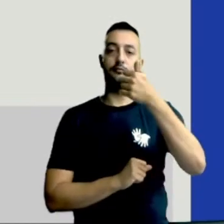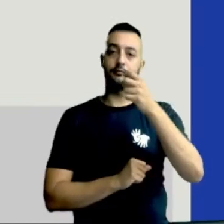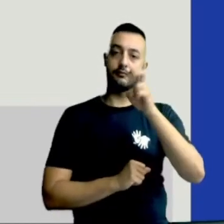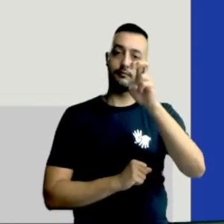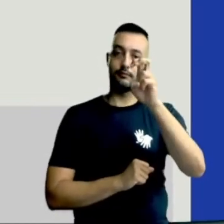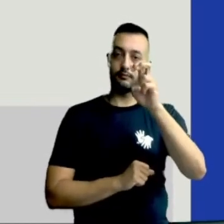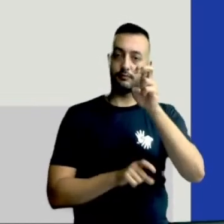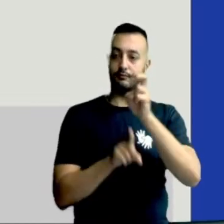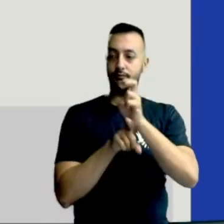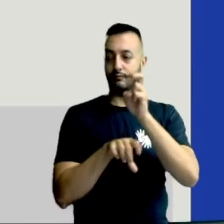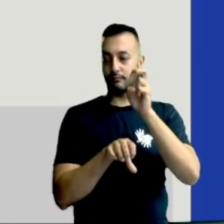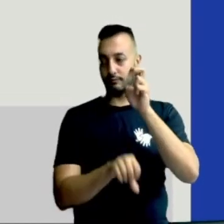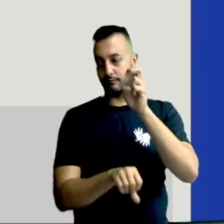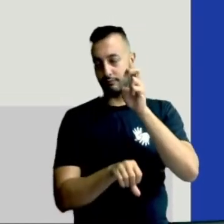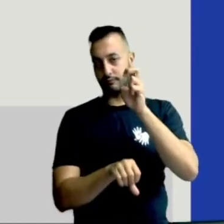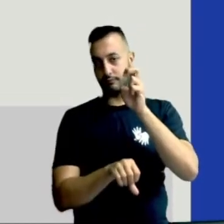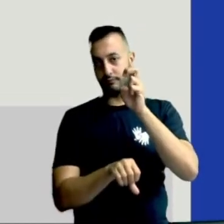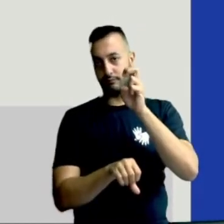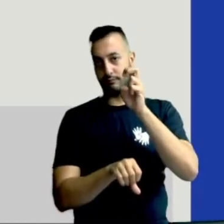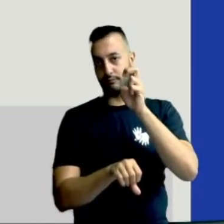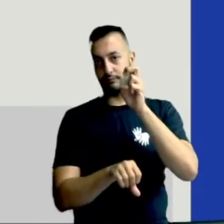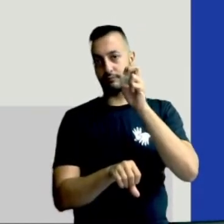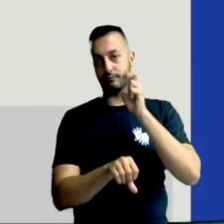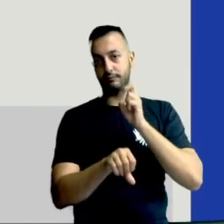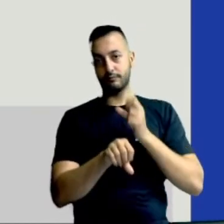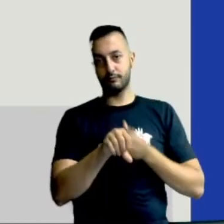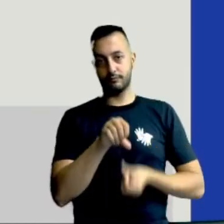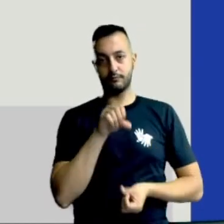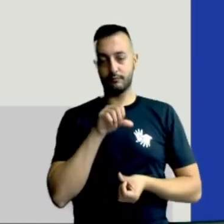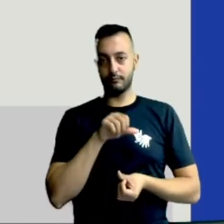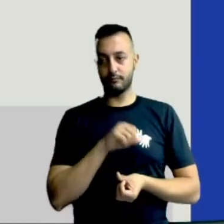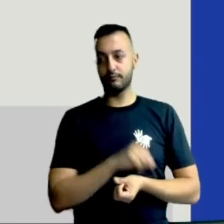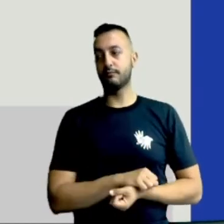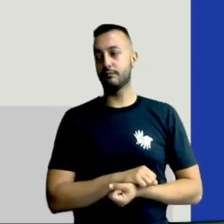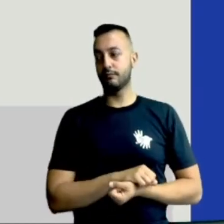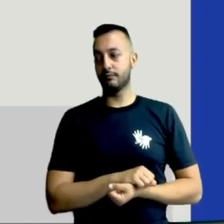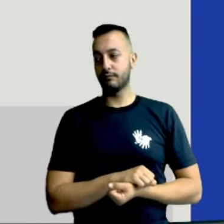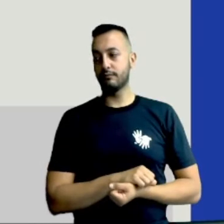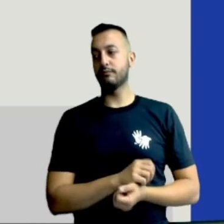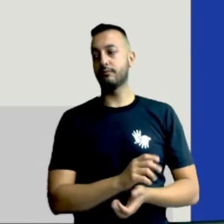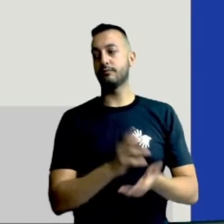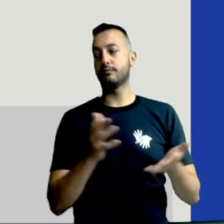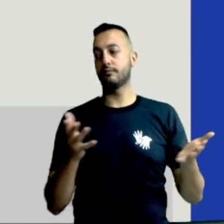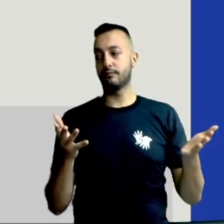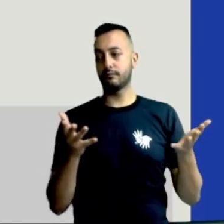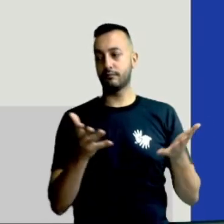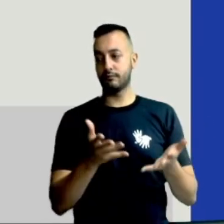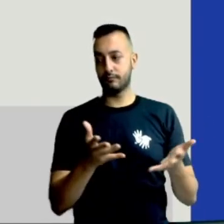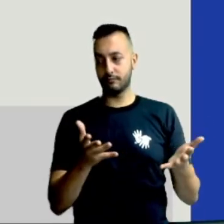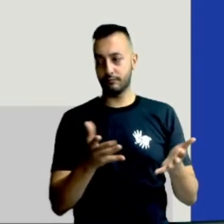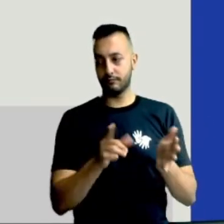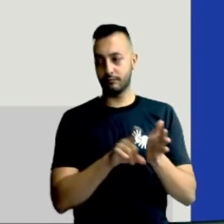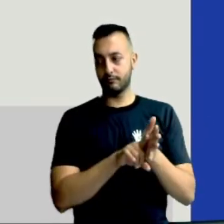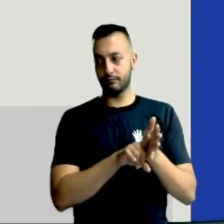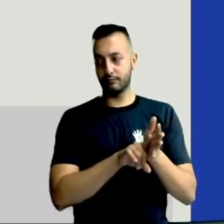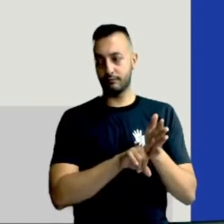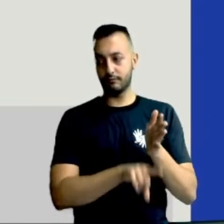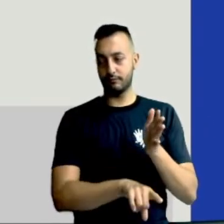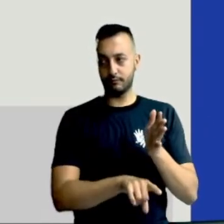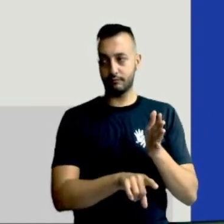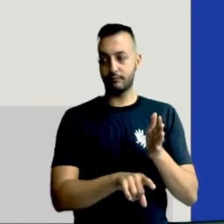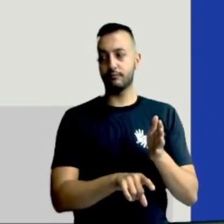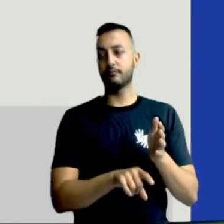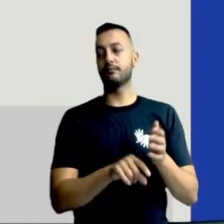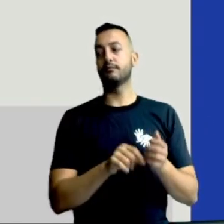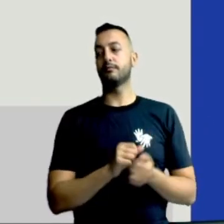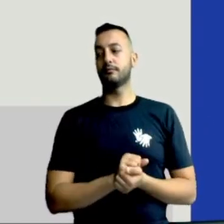15 menos 9 é igual a 6. Agora vamos subtrair a casa das unidades de